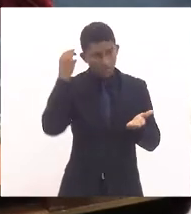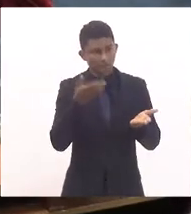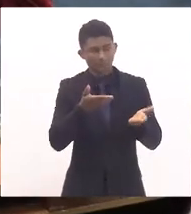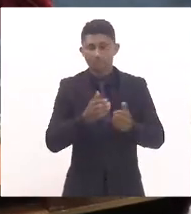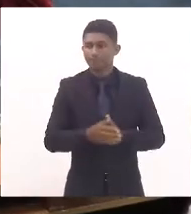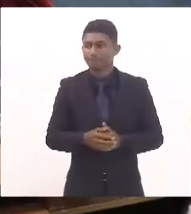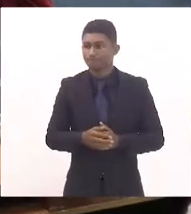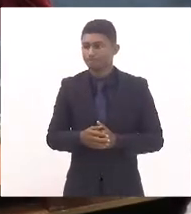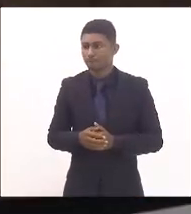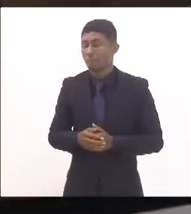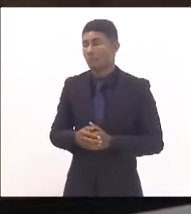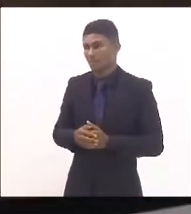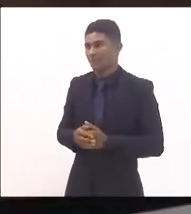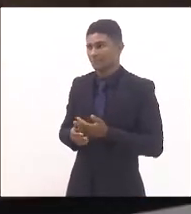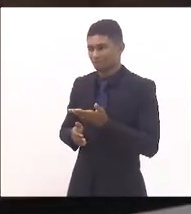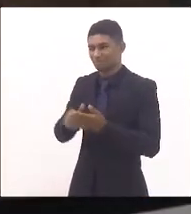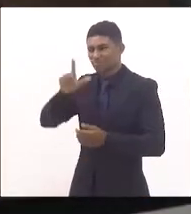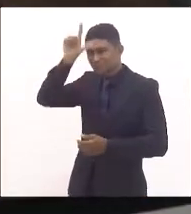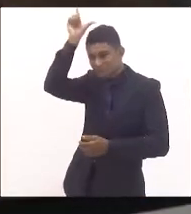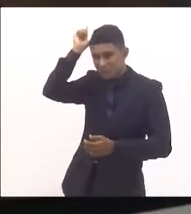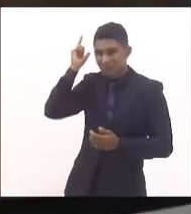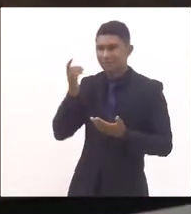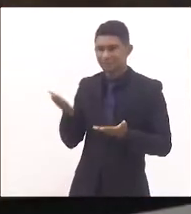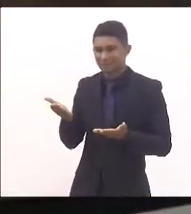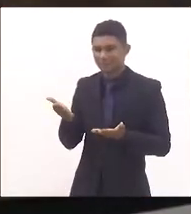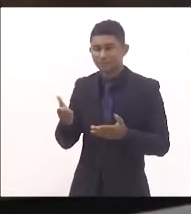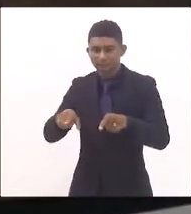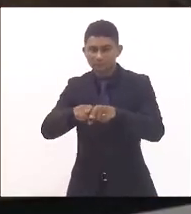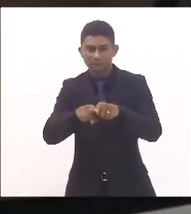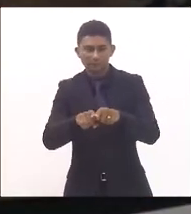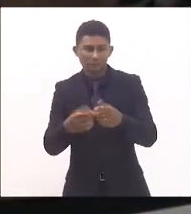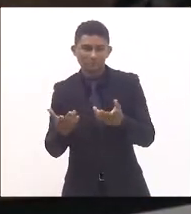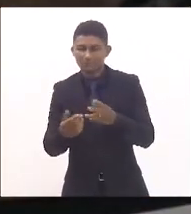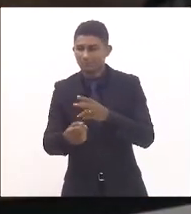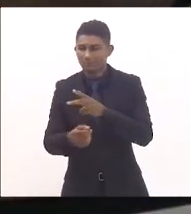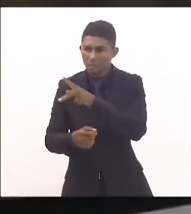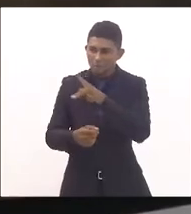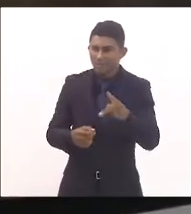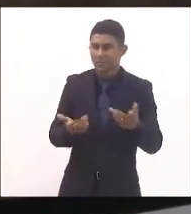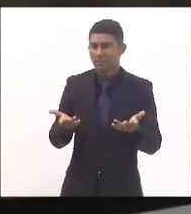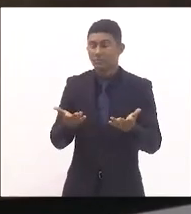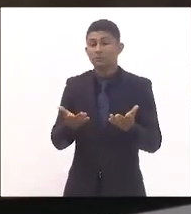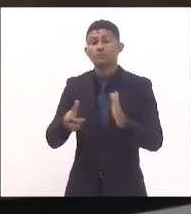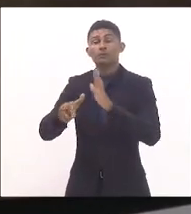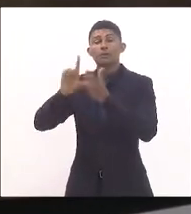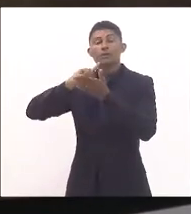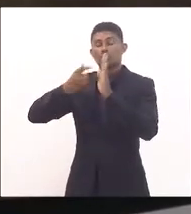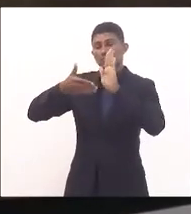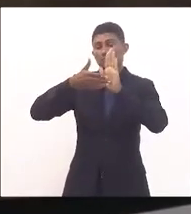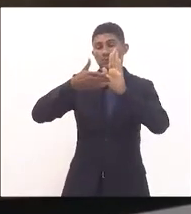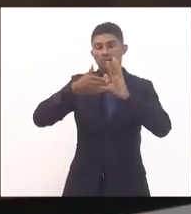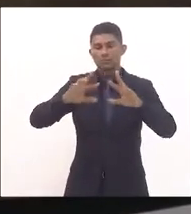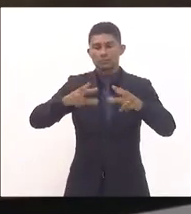Deputado Luiz Paulo, presidente. A proposta original da CCJ,